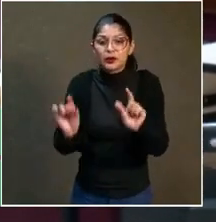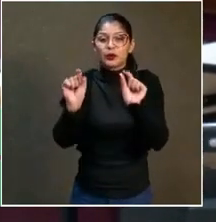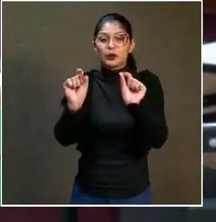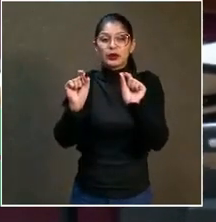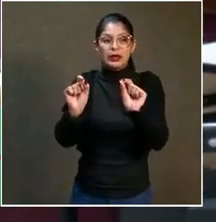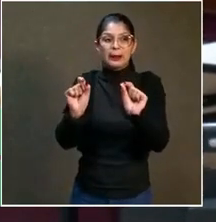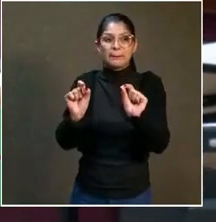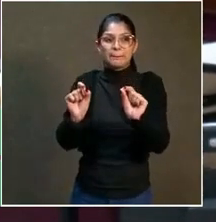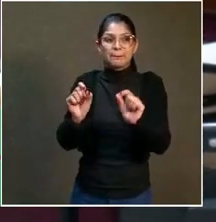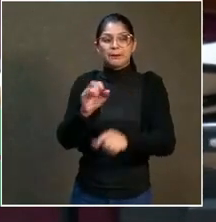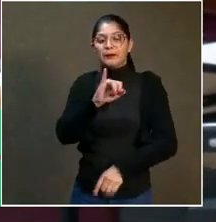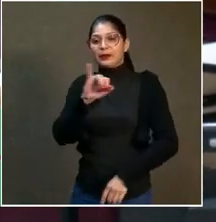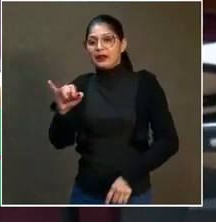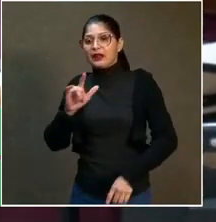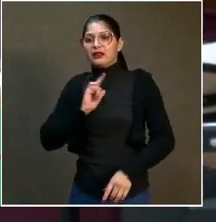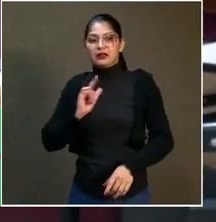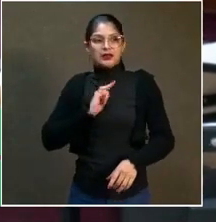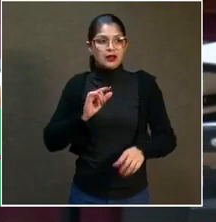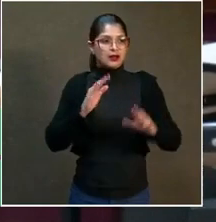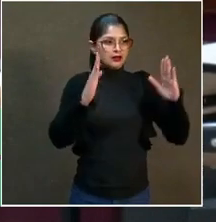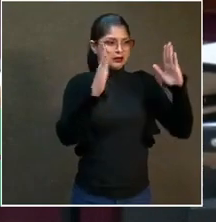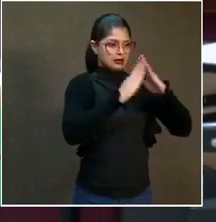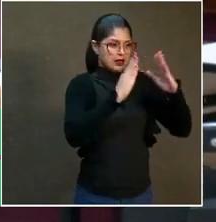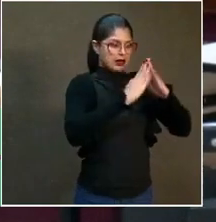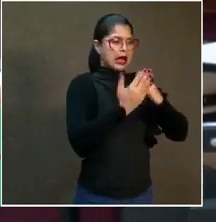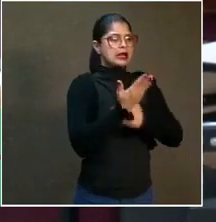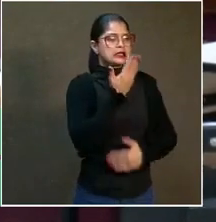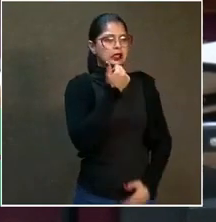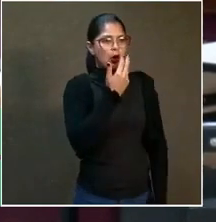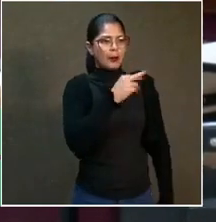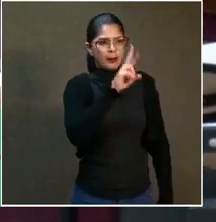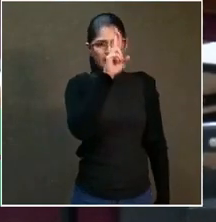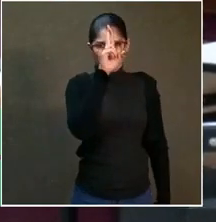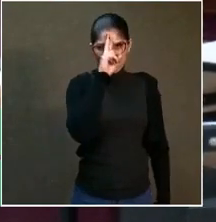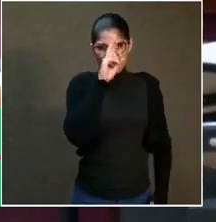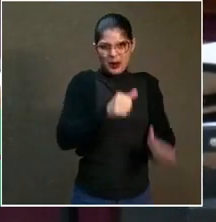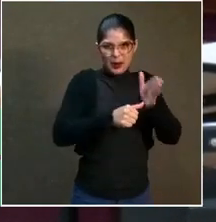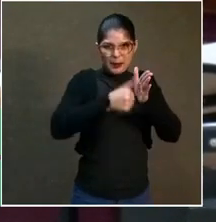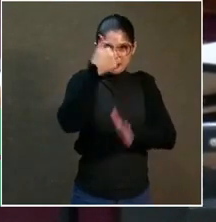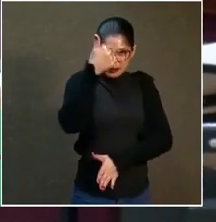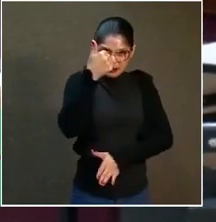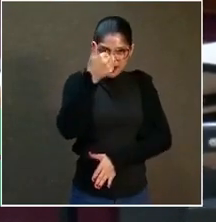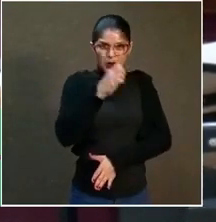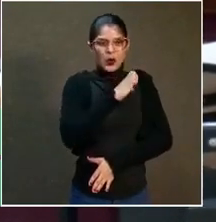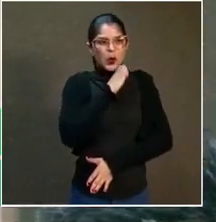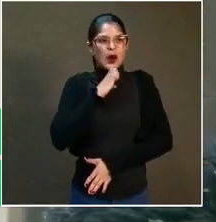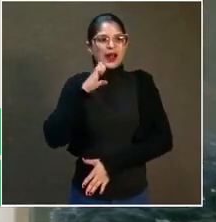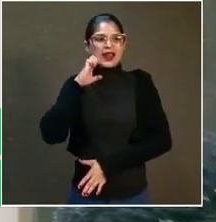ele saiu, estavam na casa almoçando. Ele saiu primeiro com a Emily.